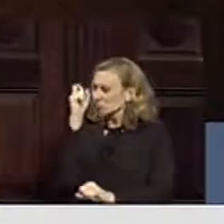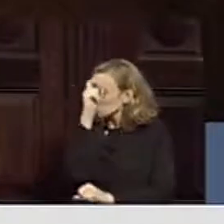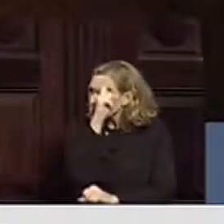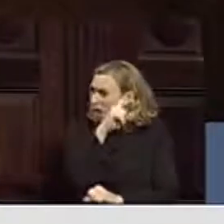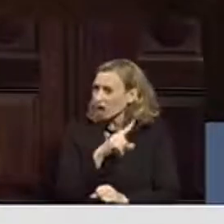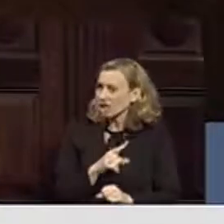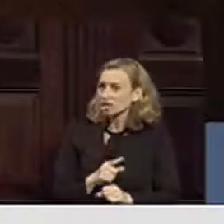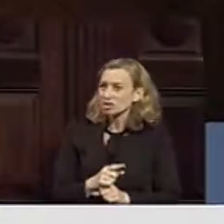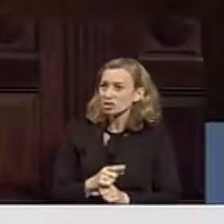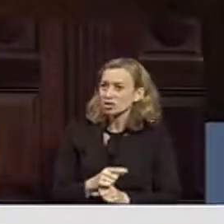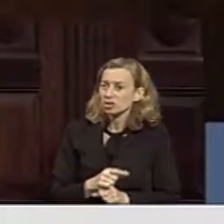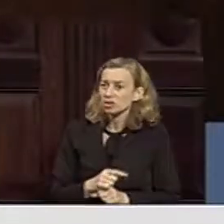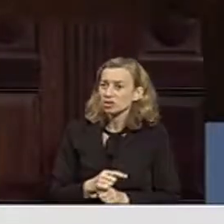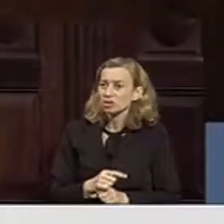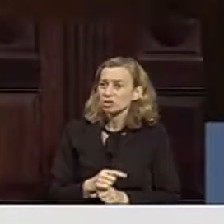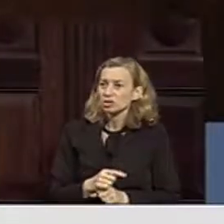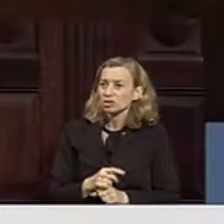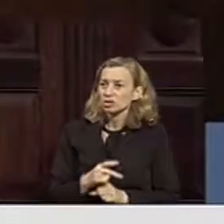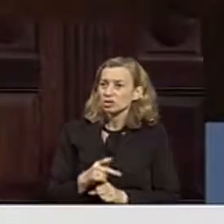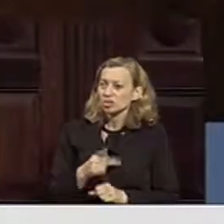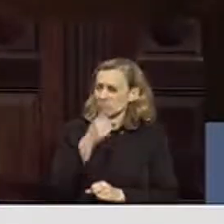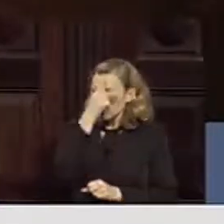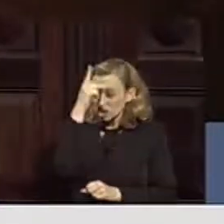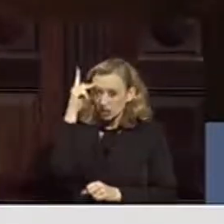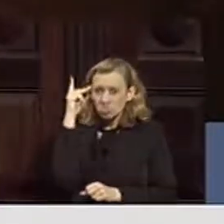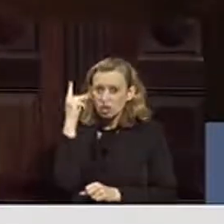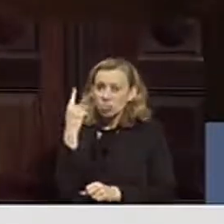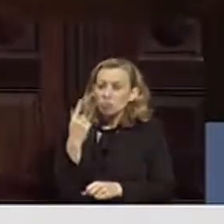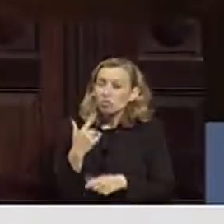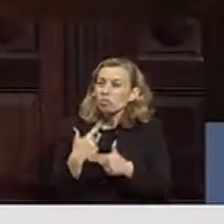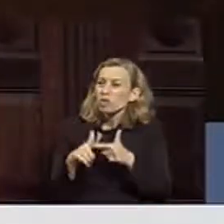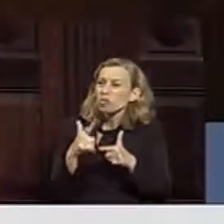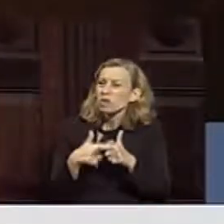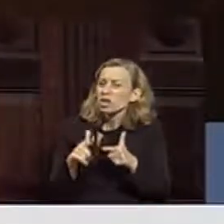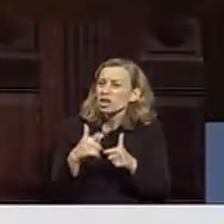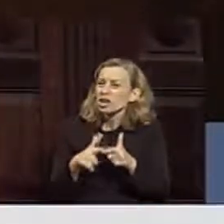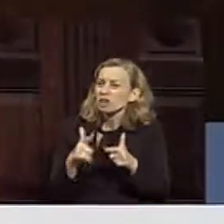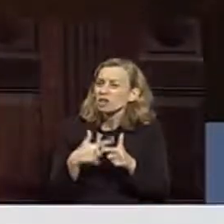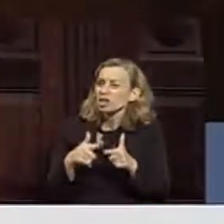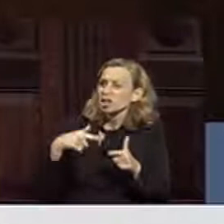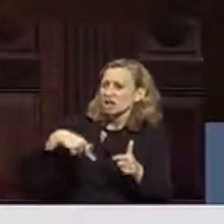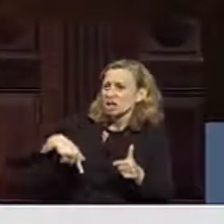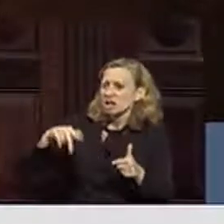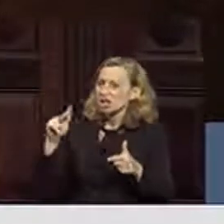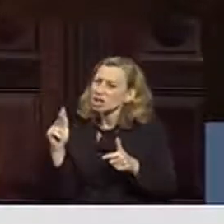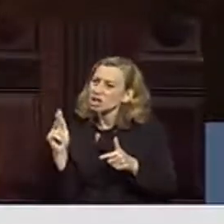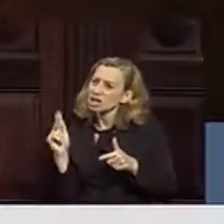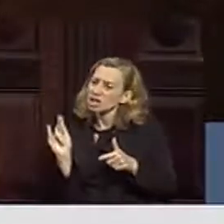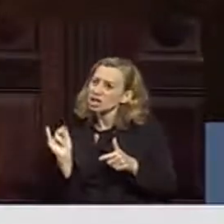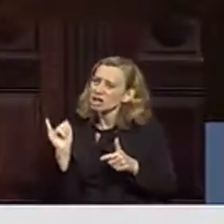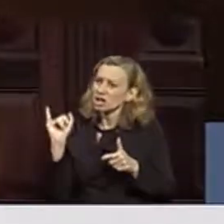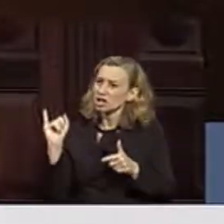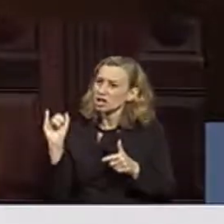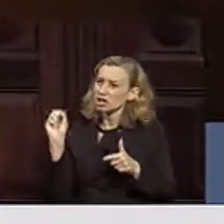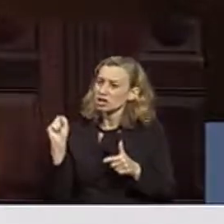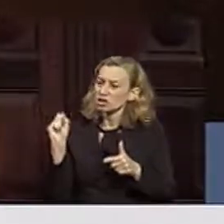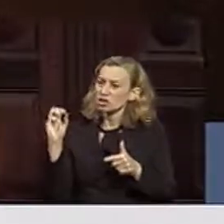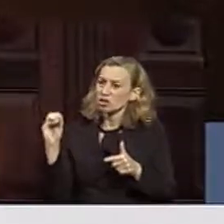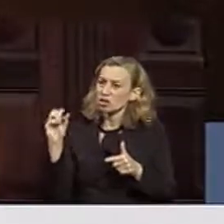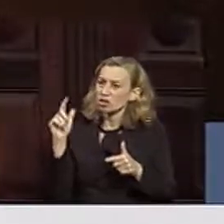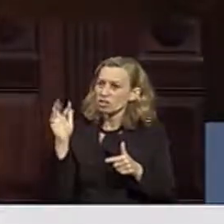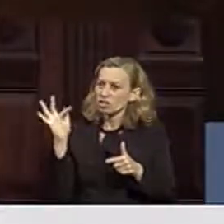pessoa com um quadro de esquizofrenia, todas somadas na mesma sala com um único professor de